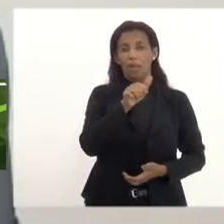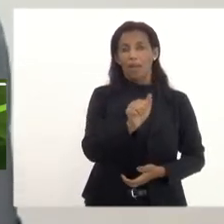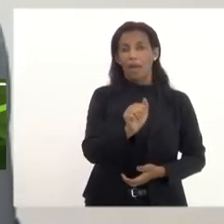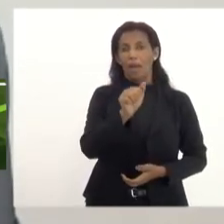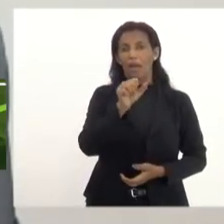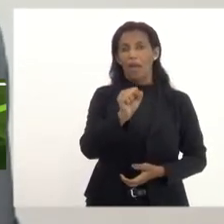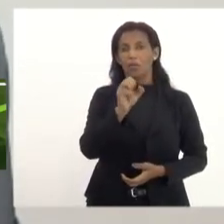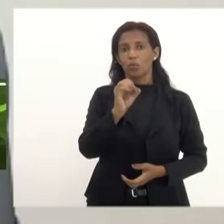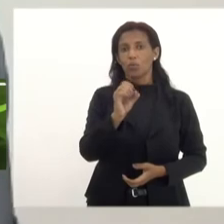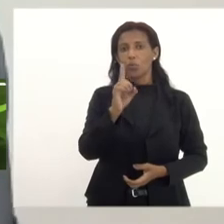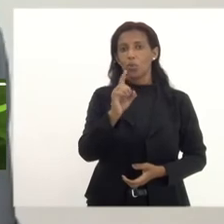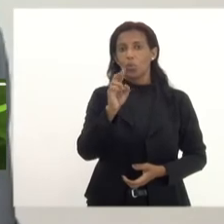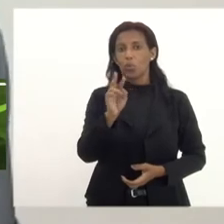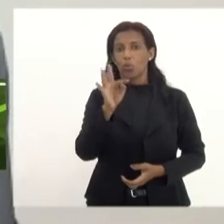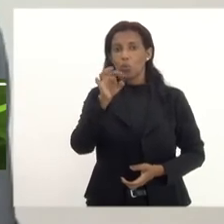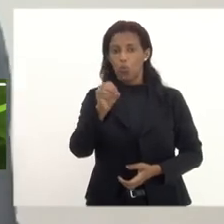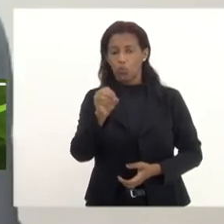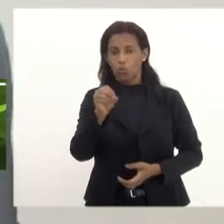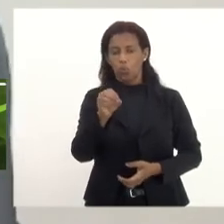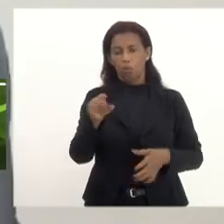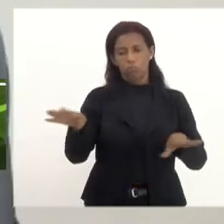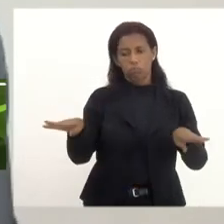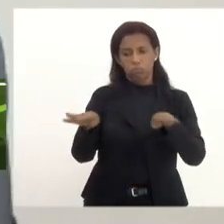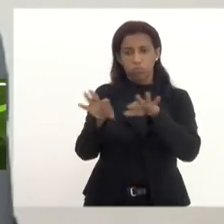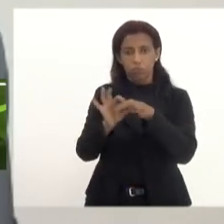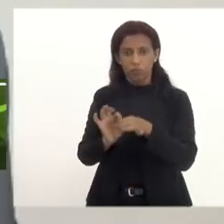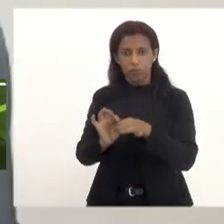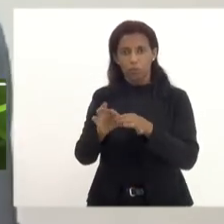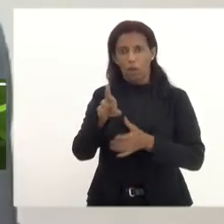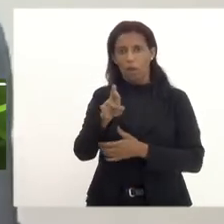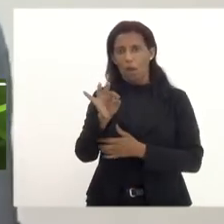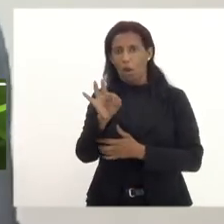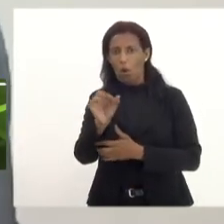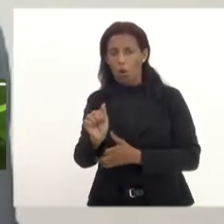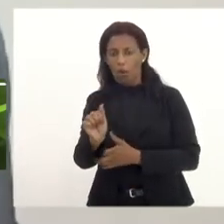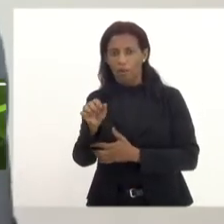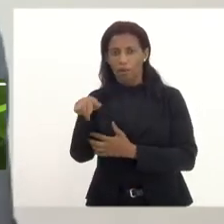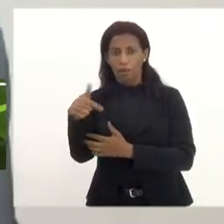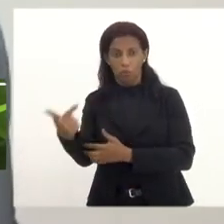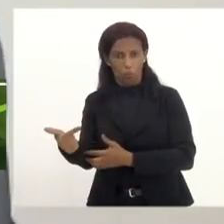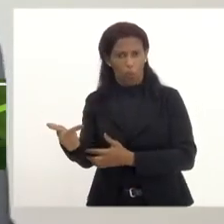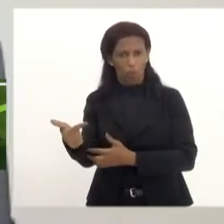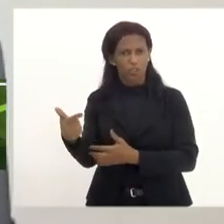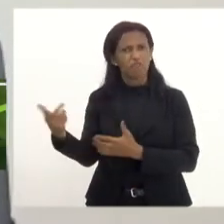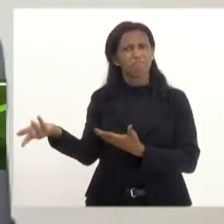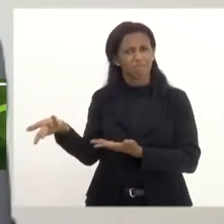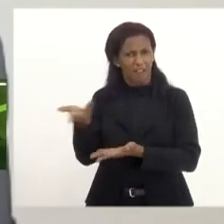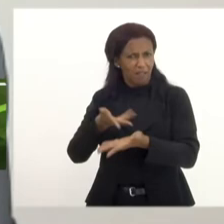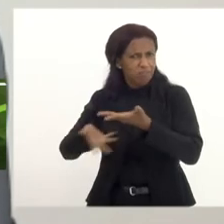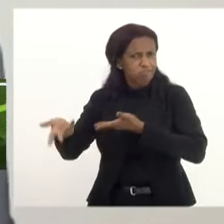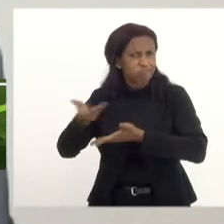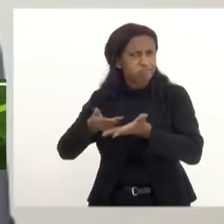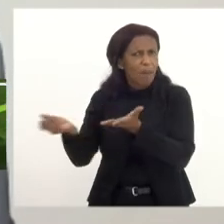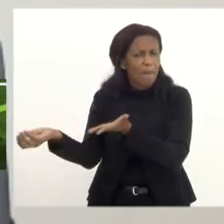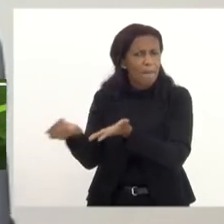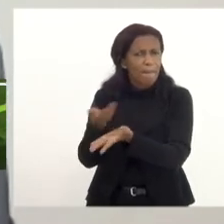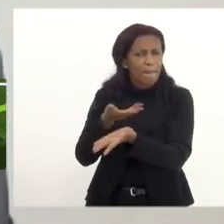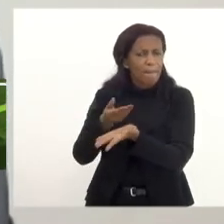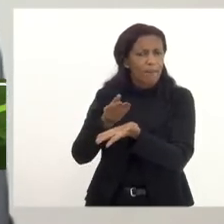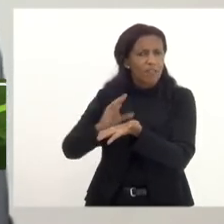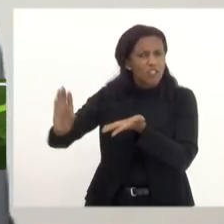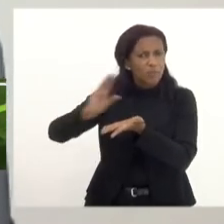construído adjacente à Rota 2, vai gerar bastante investimento, porque é um